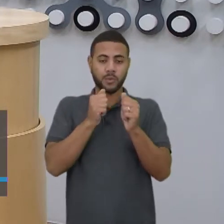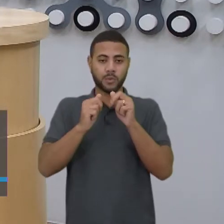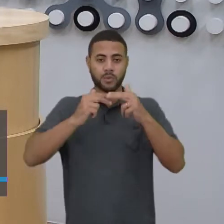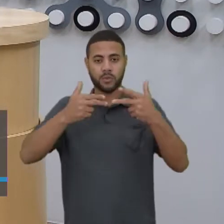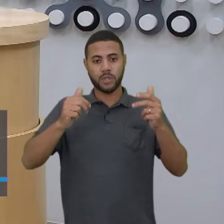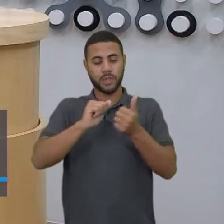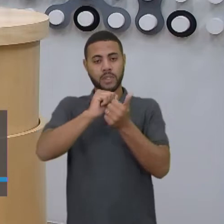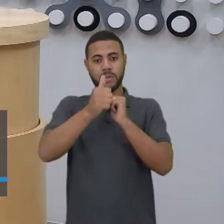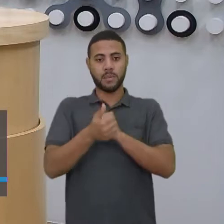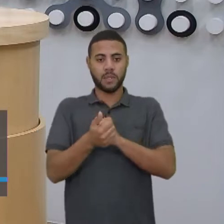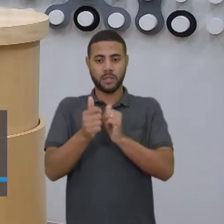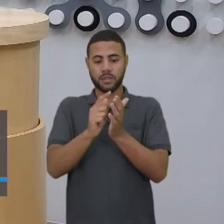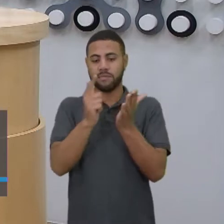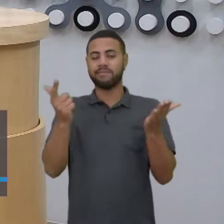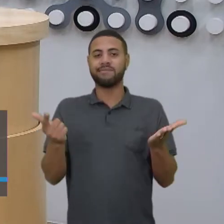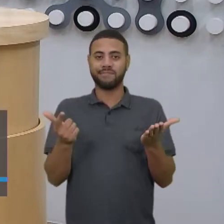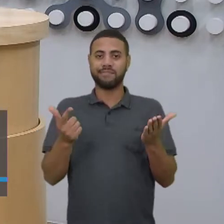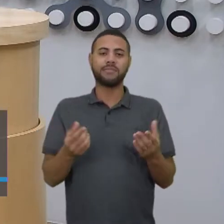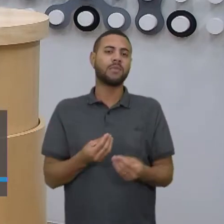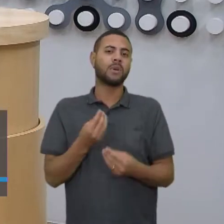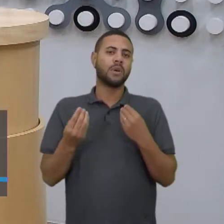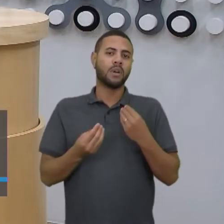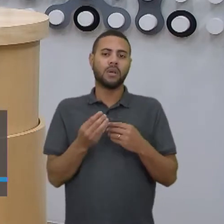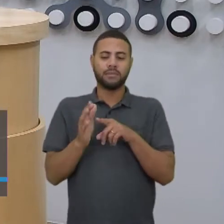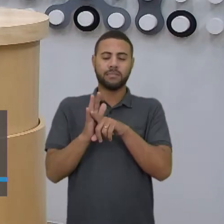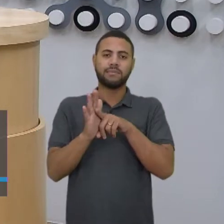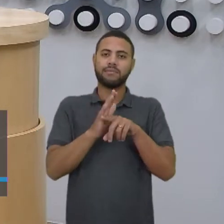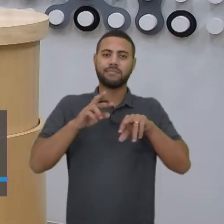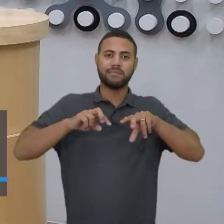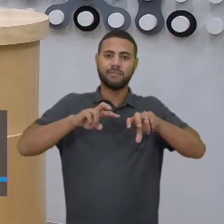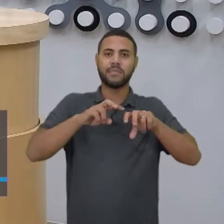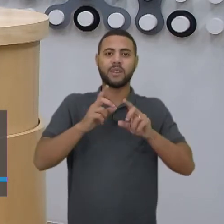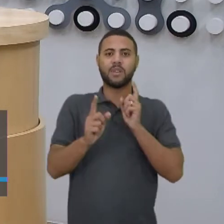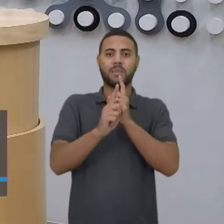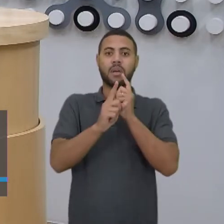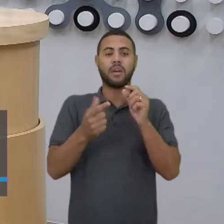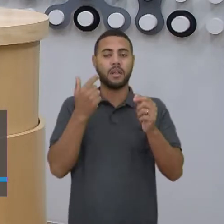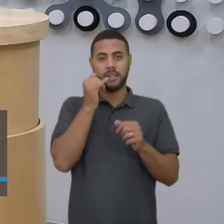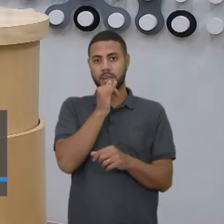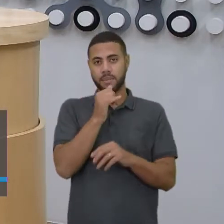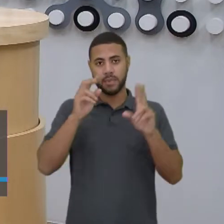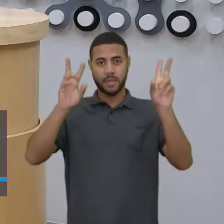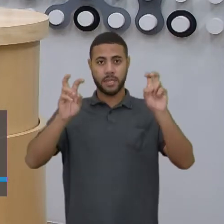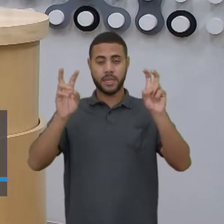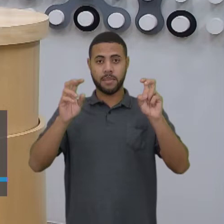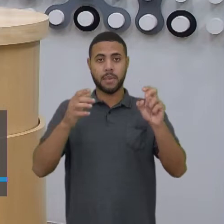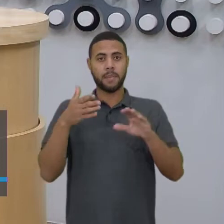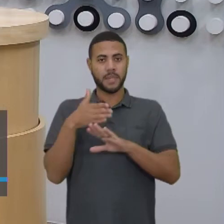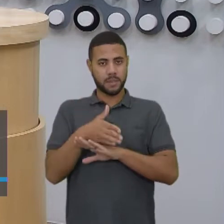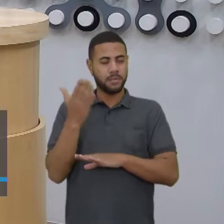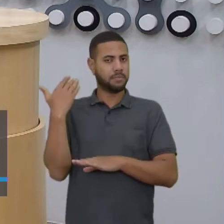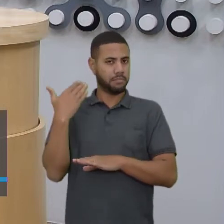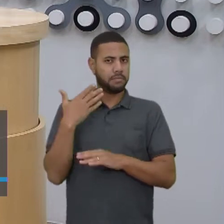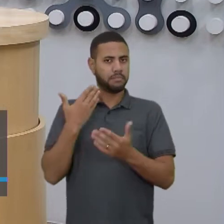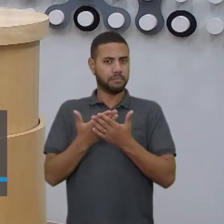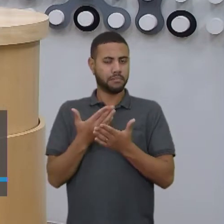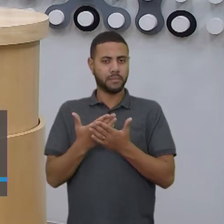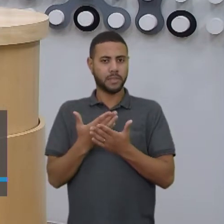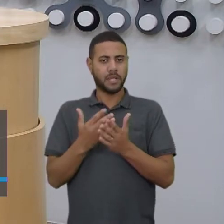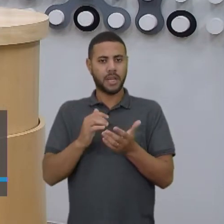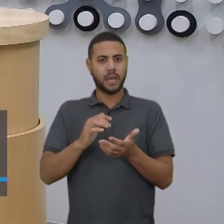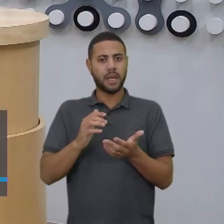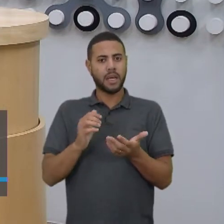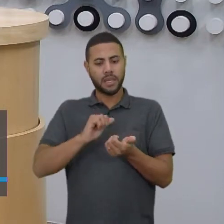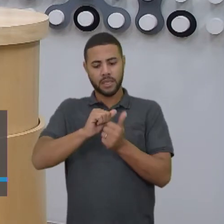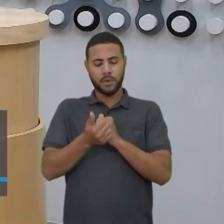esporte. Ah, tá. Como é que eles vão investigar? Por exemplo, vou pegar um tema. Eu participei de algumas aulas sobre esporte inclusivo,